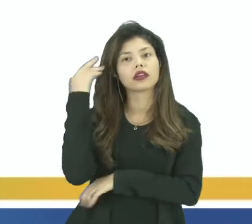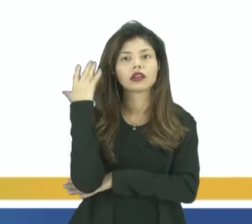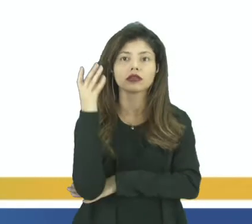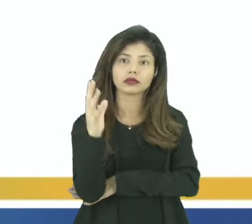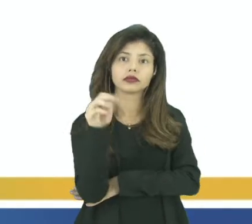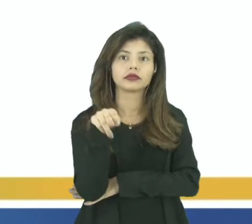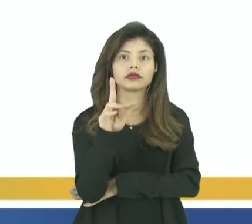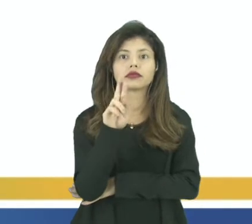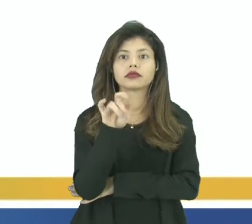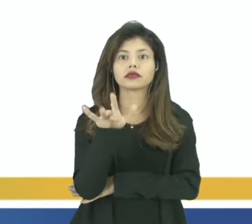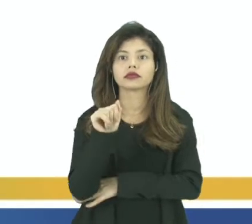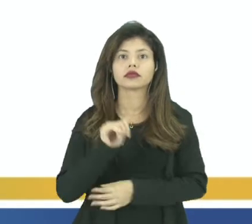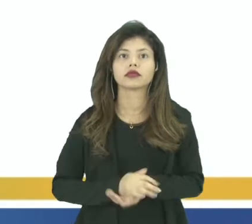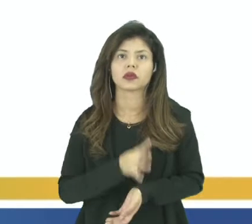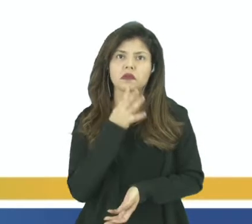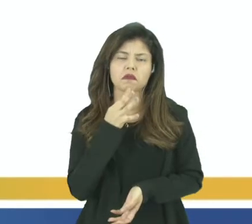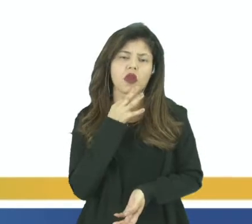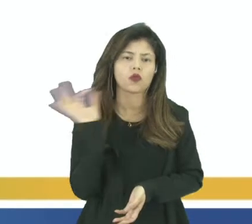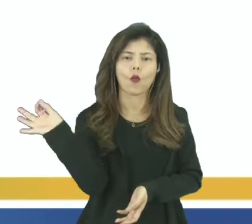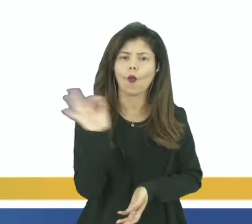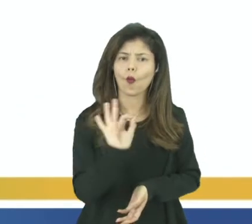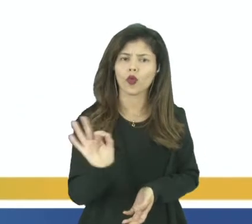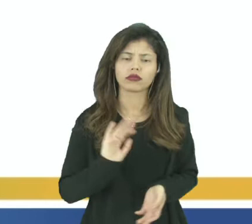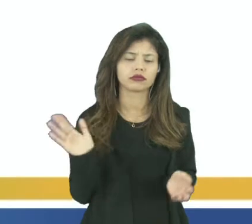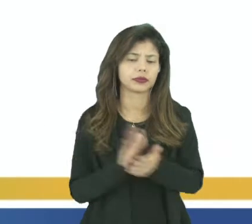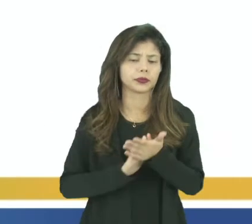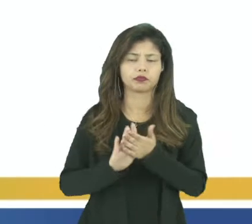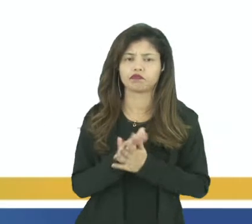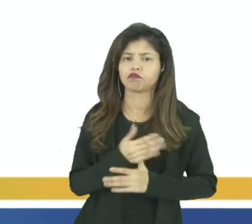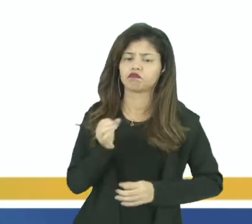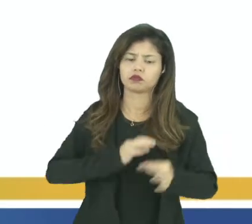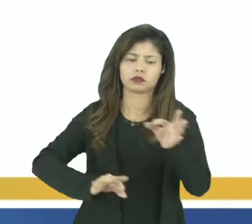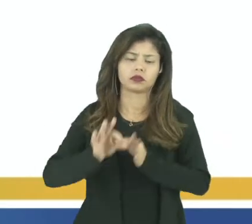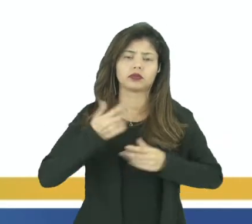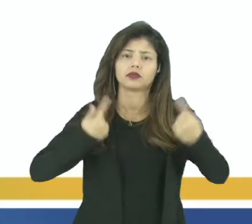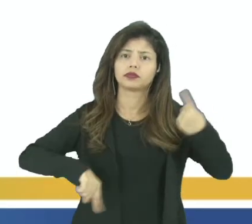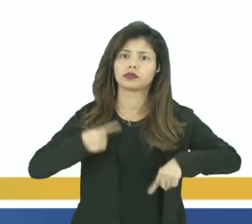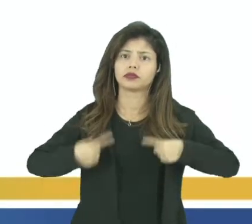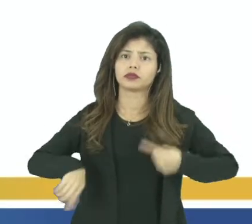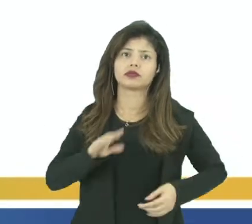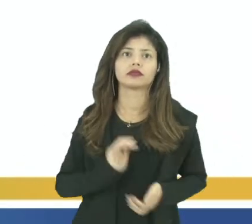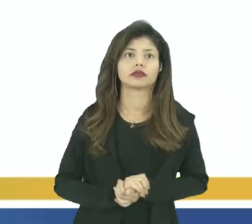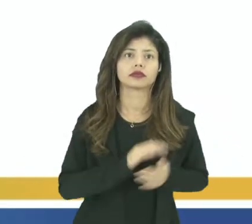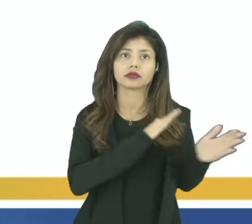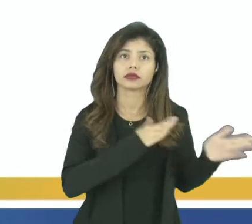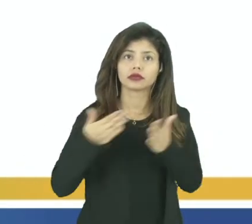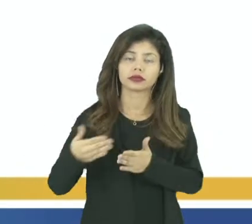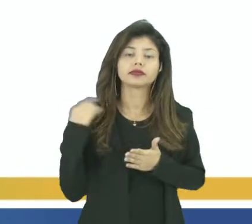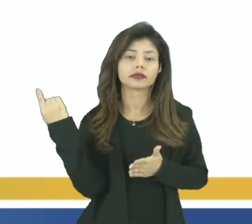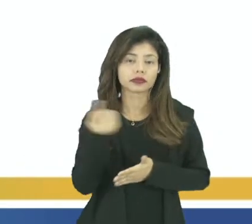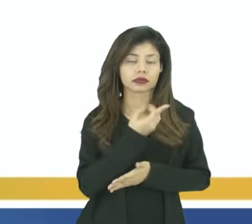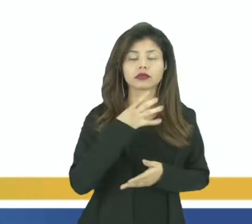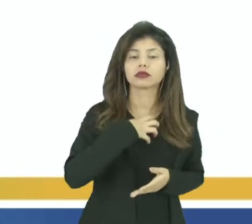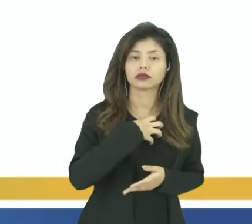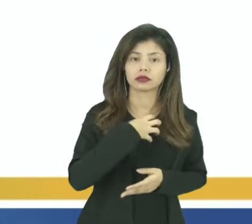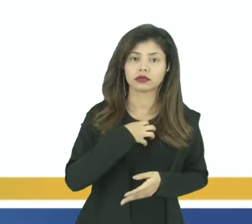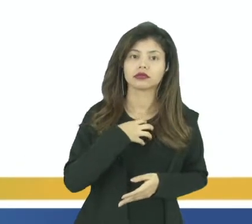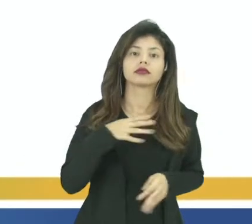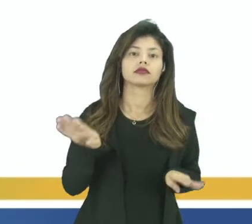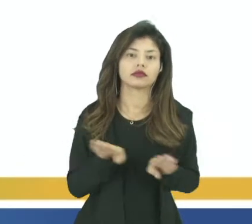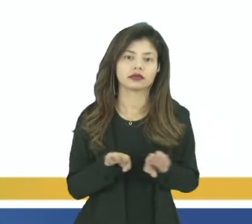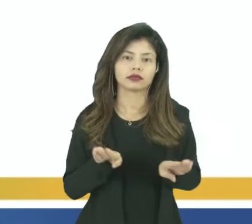de natureza, onde não conhecia nenhuma organização política. A partir do momento em que o ser humano se sente